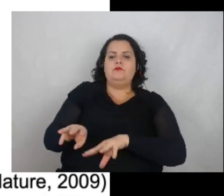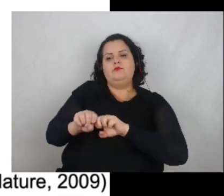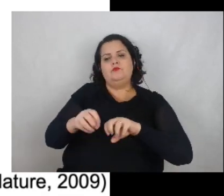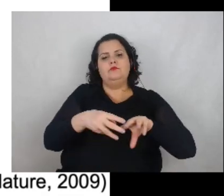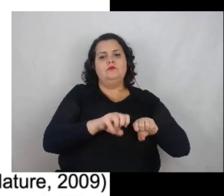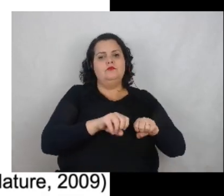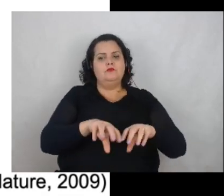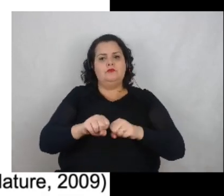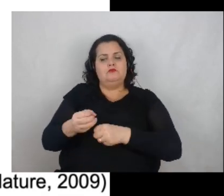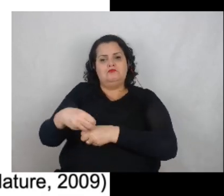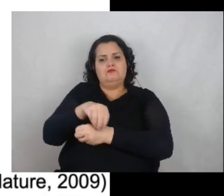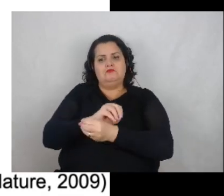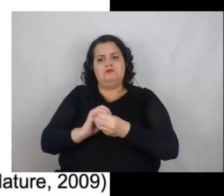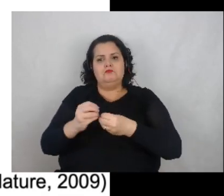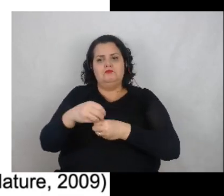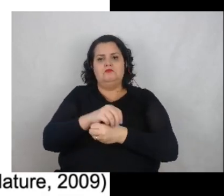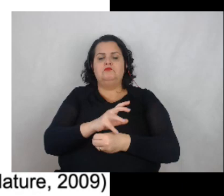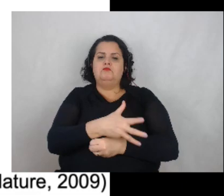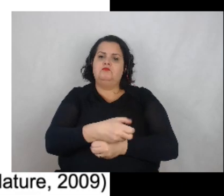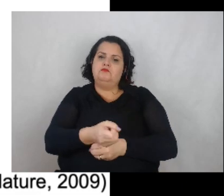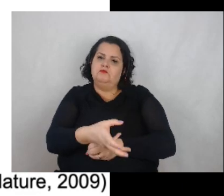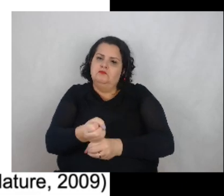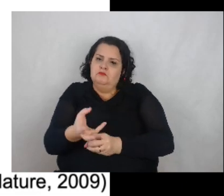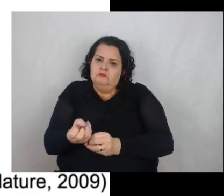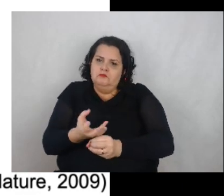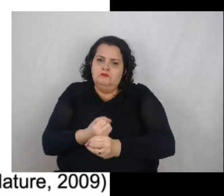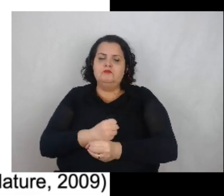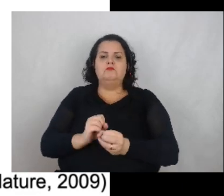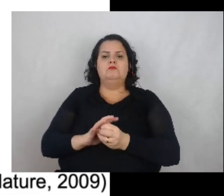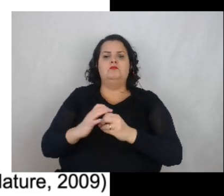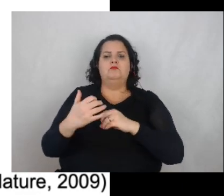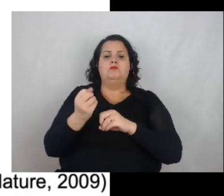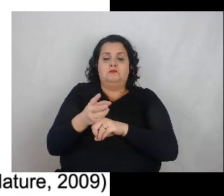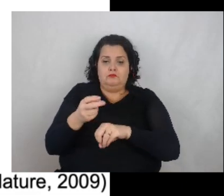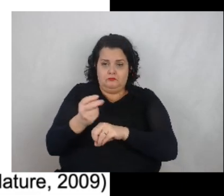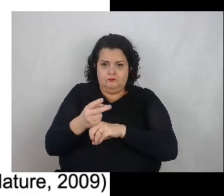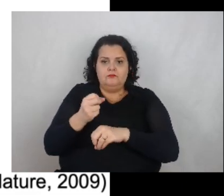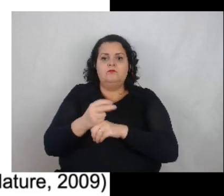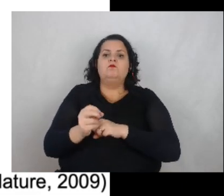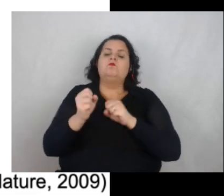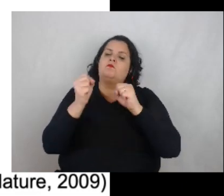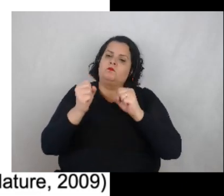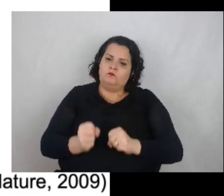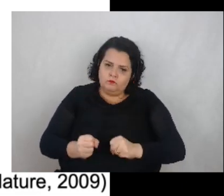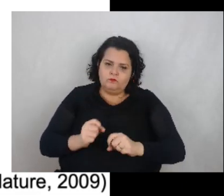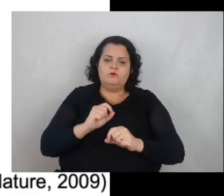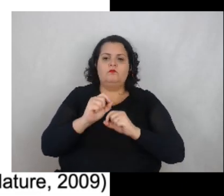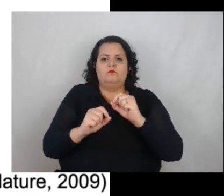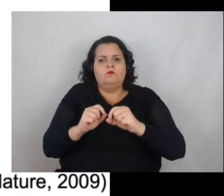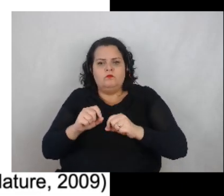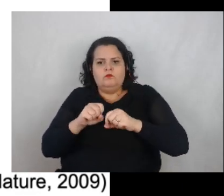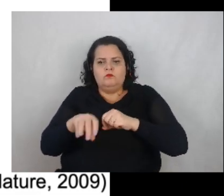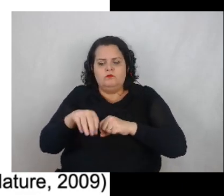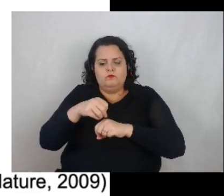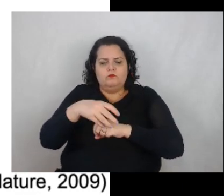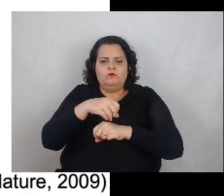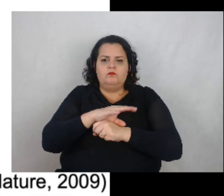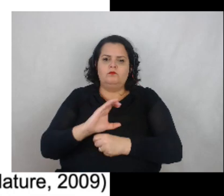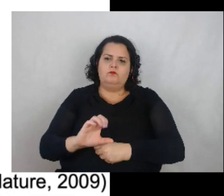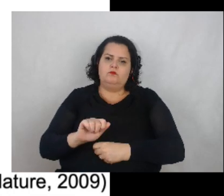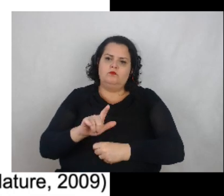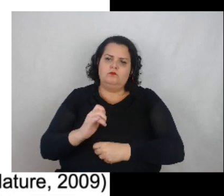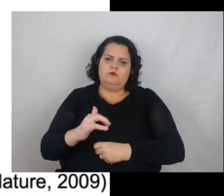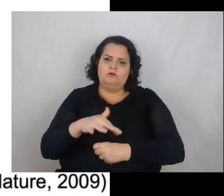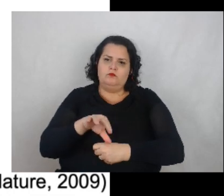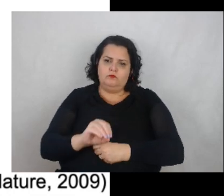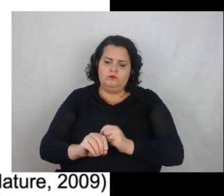canais presentes no sistema endolizossomal, pode liberar a sinalização de cálcio e regular a atividade